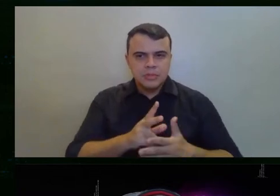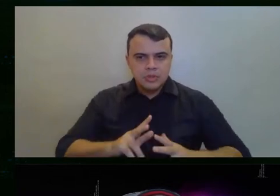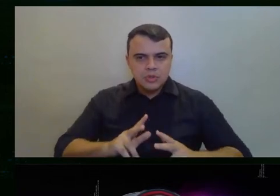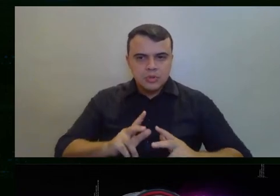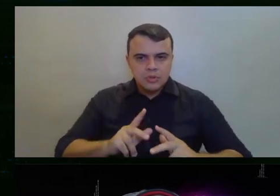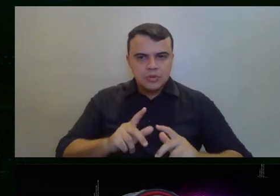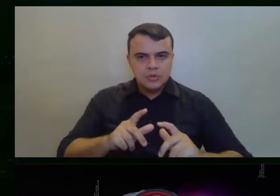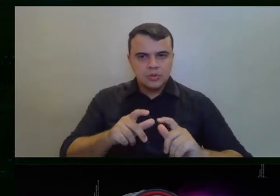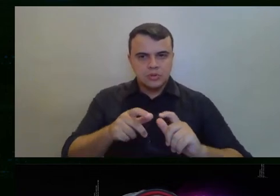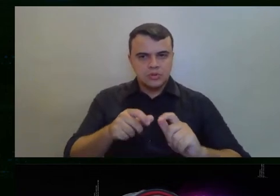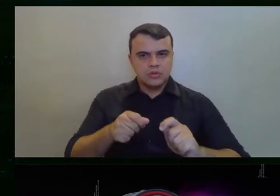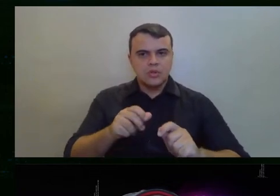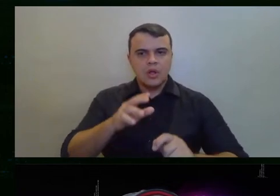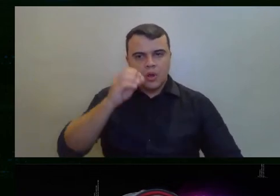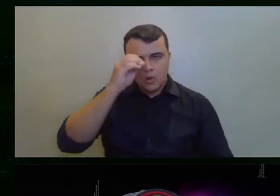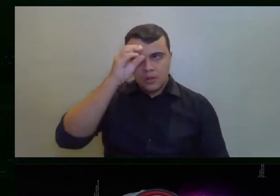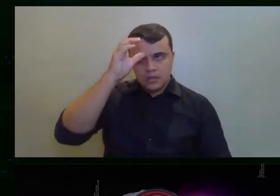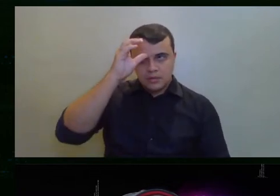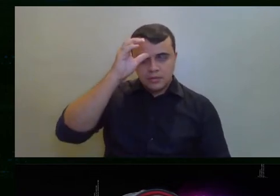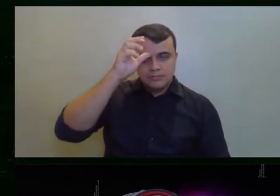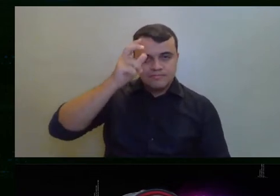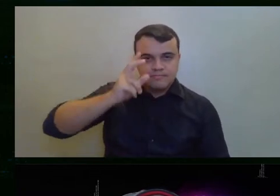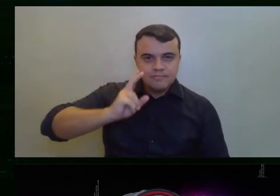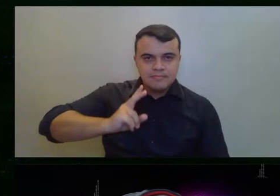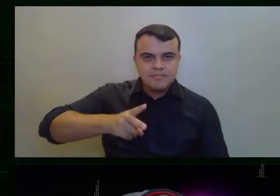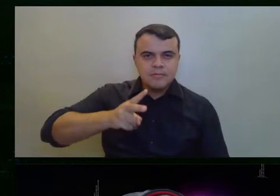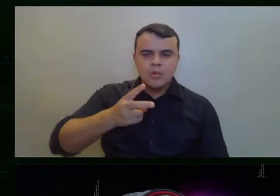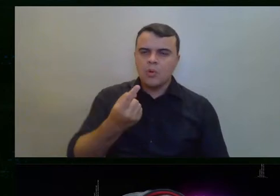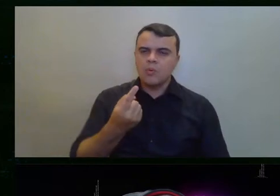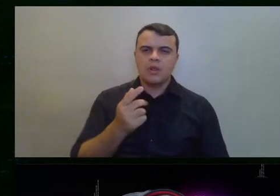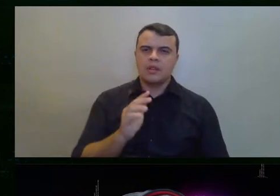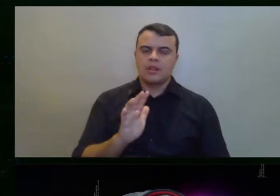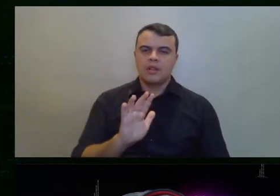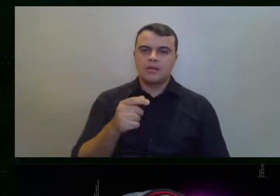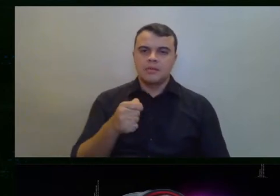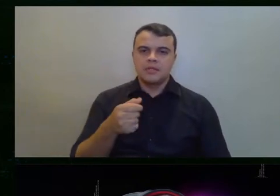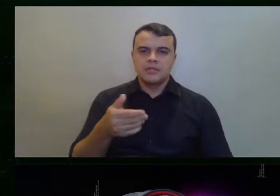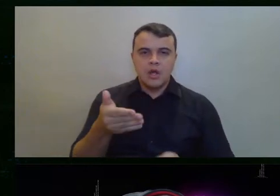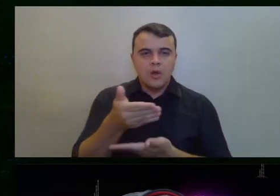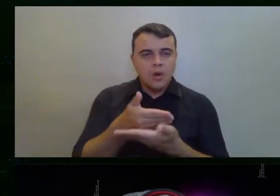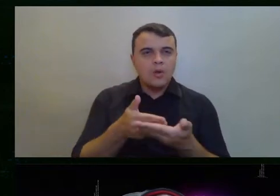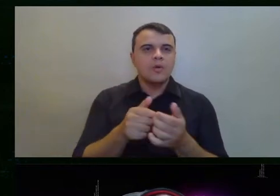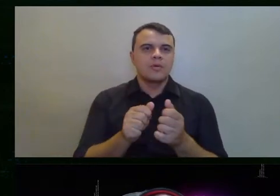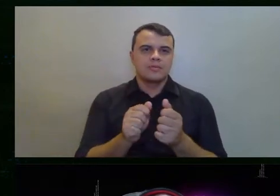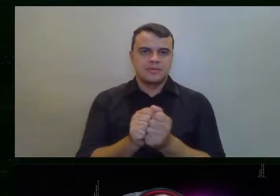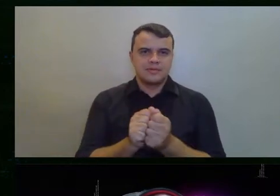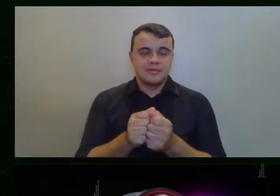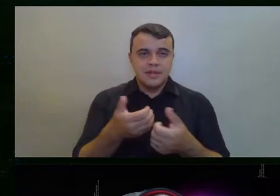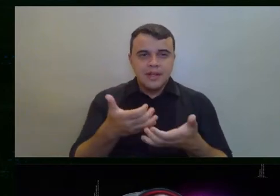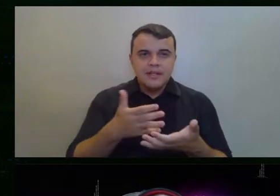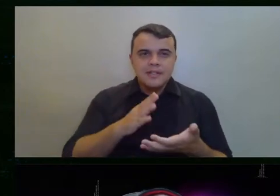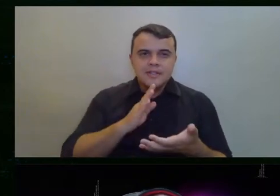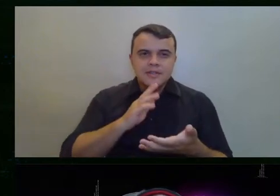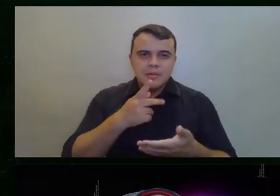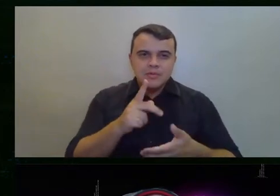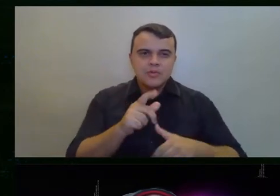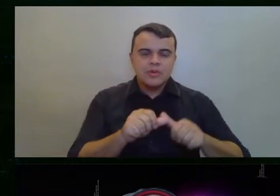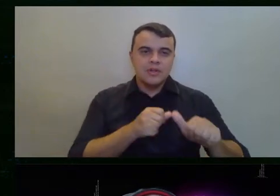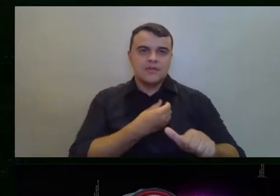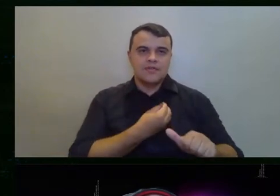porque conhecimento ele não pode ficar em uma pessoa só ele tem que ser compartilhado então se você quiser mudar sua vida